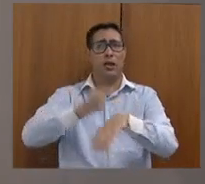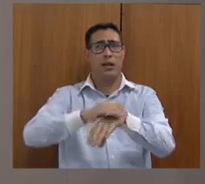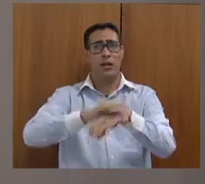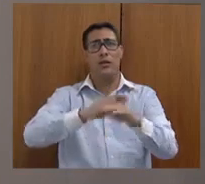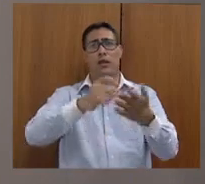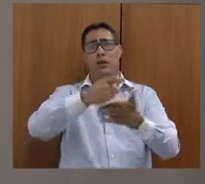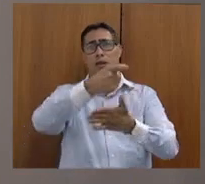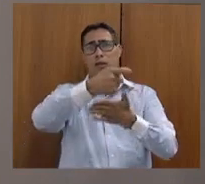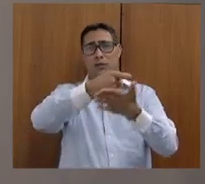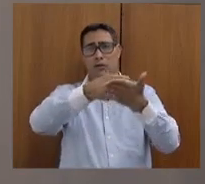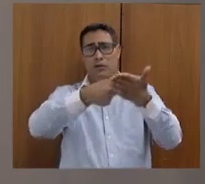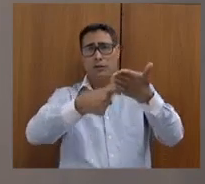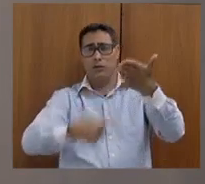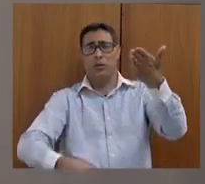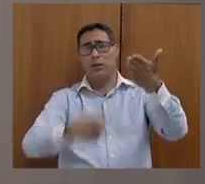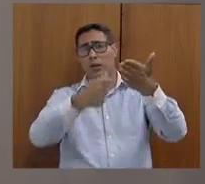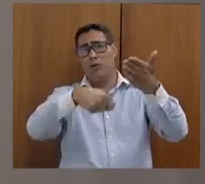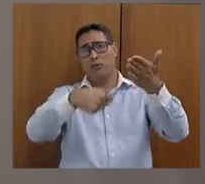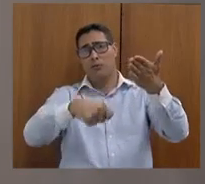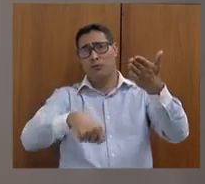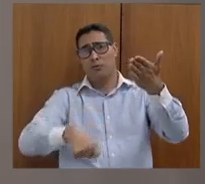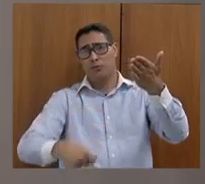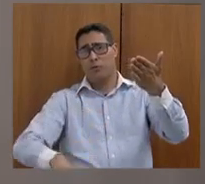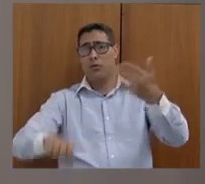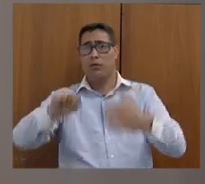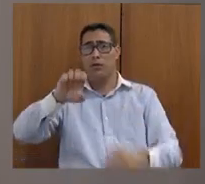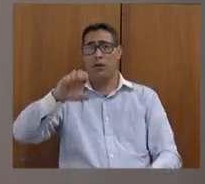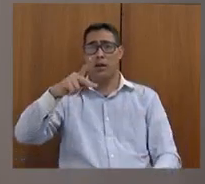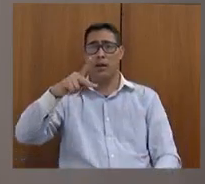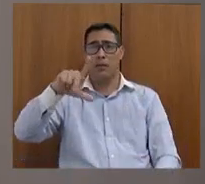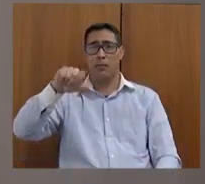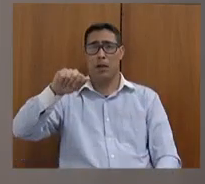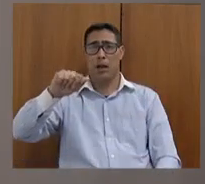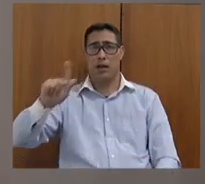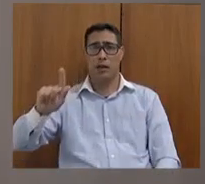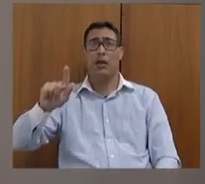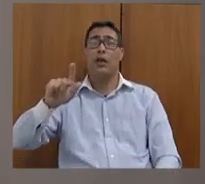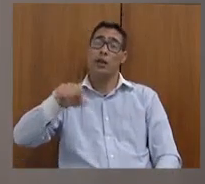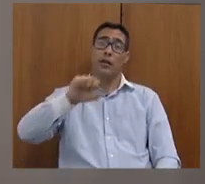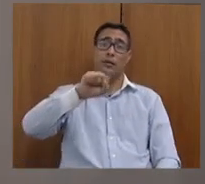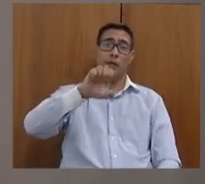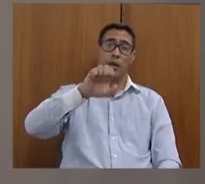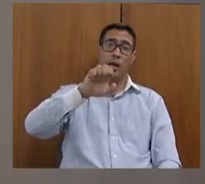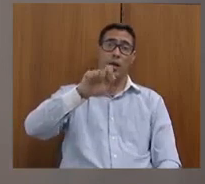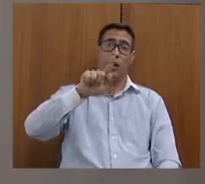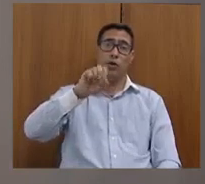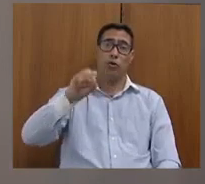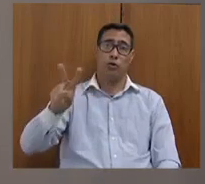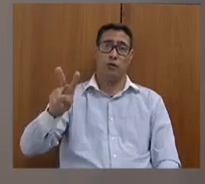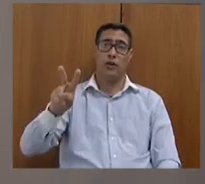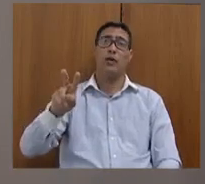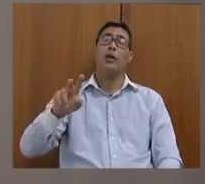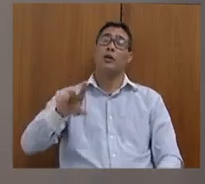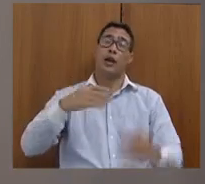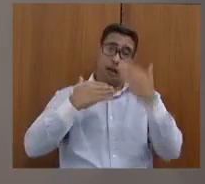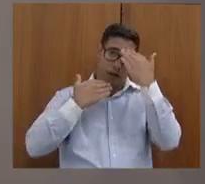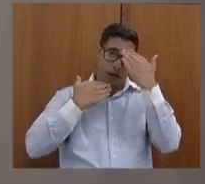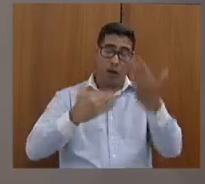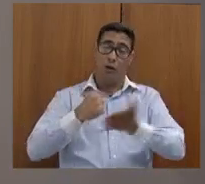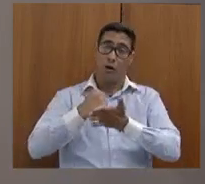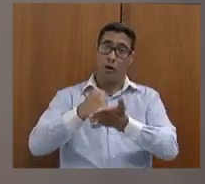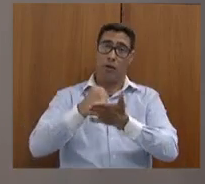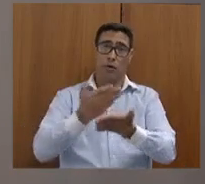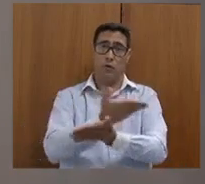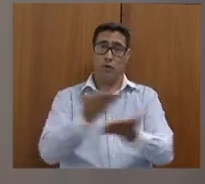será apresentada para casa via Seplag e essa gov Quero agradecer o apoio de vocês porque